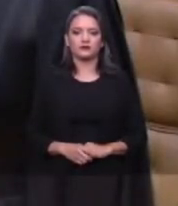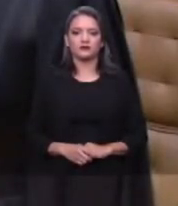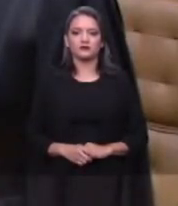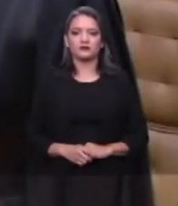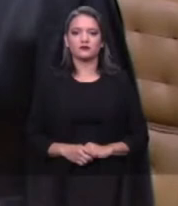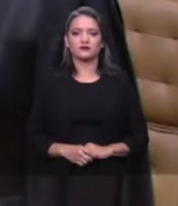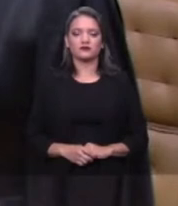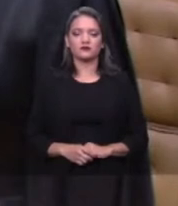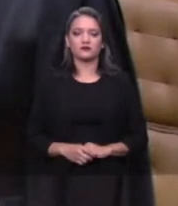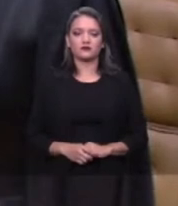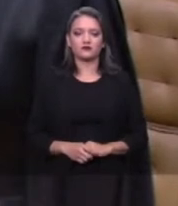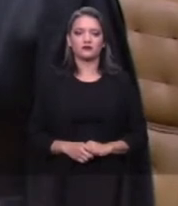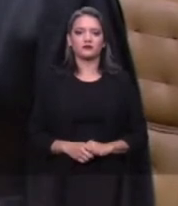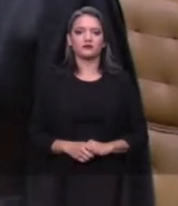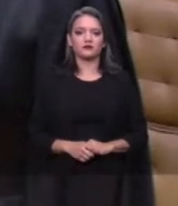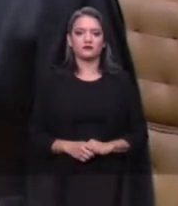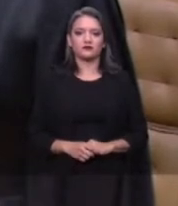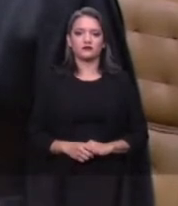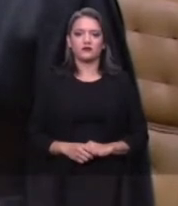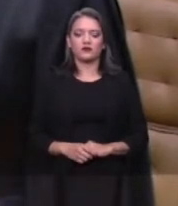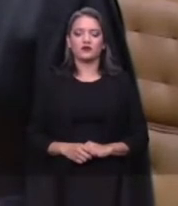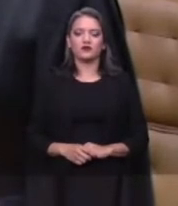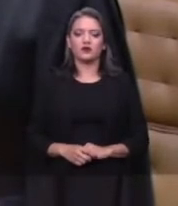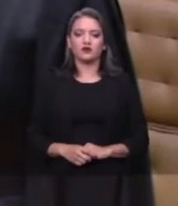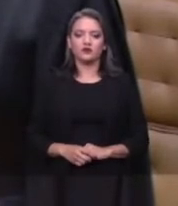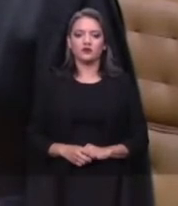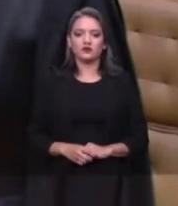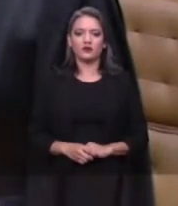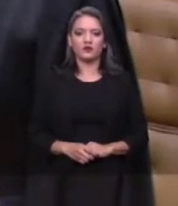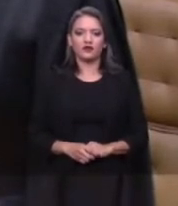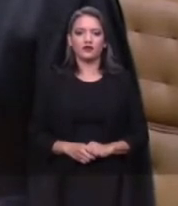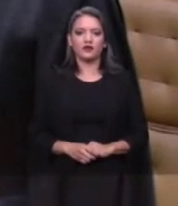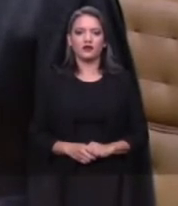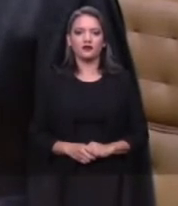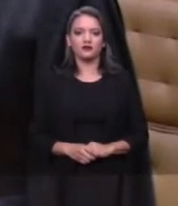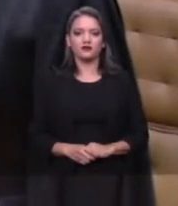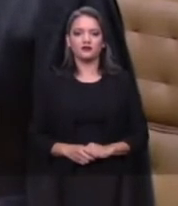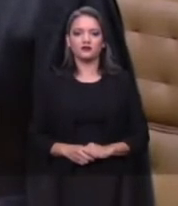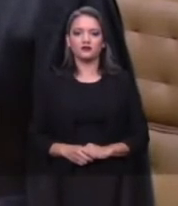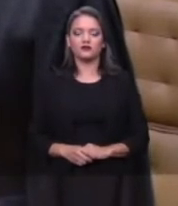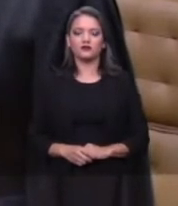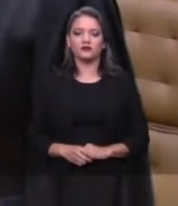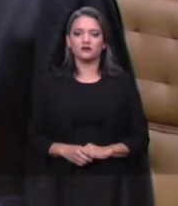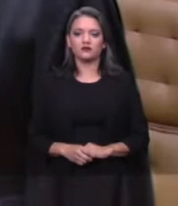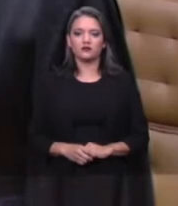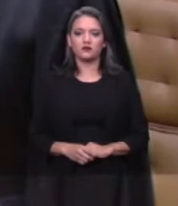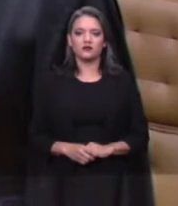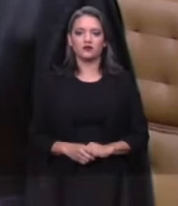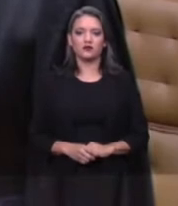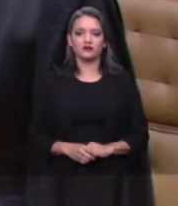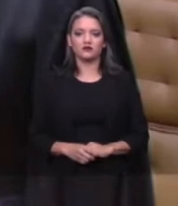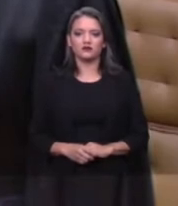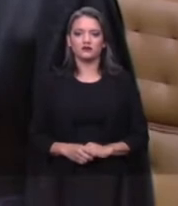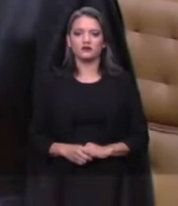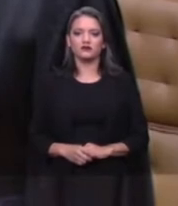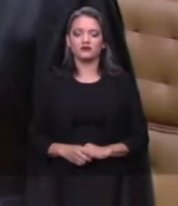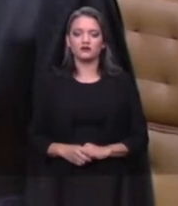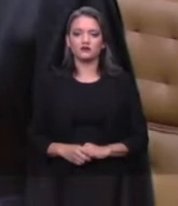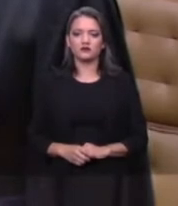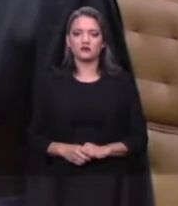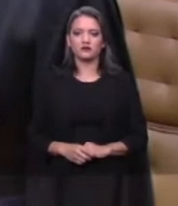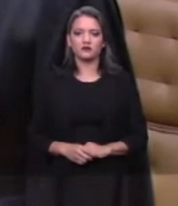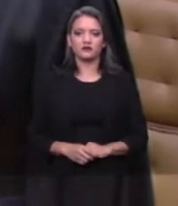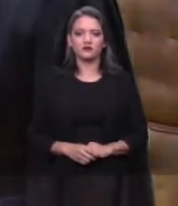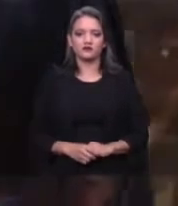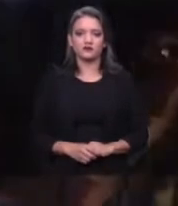você vê aí Os ministros perfilados né acompanhando a execução do Hino Nacional eu tô falando aqui em cima da execução do Hino